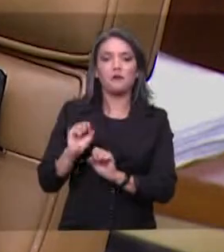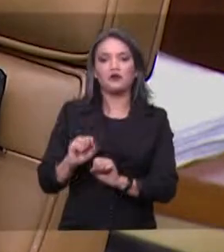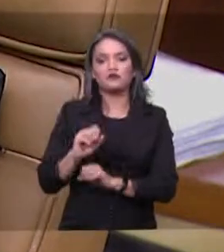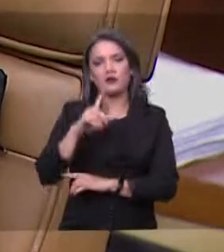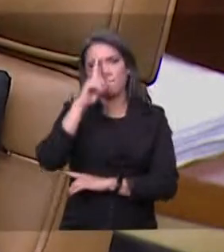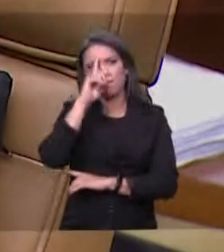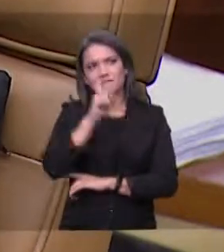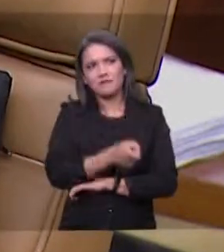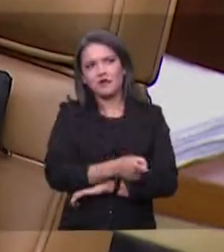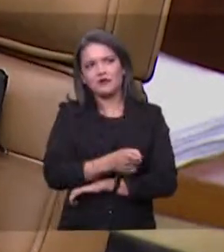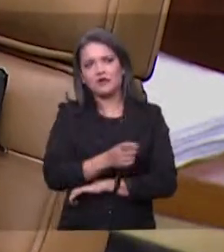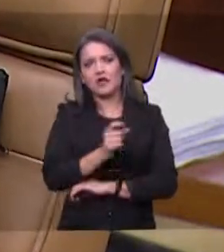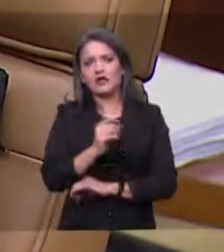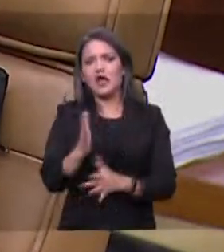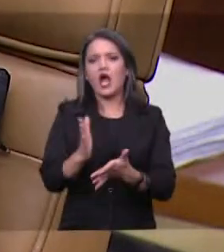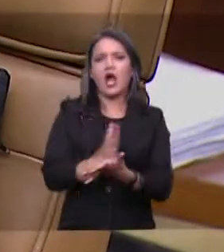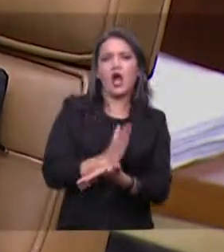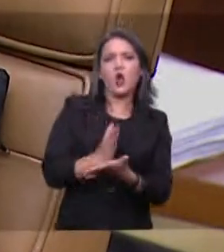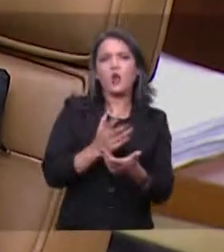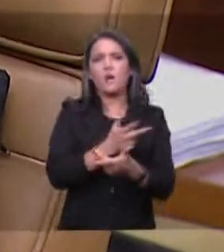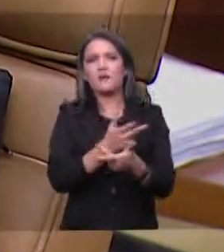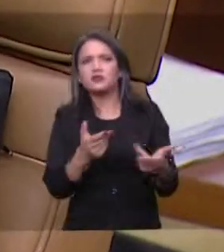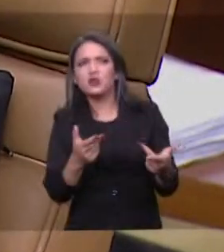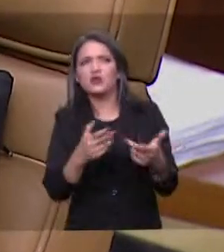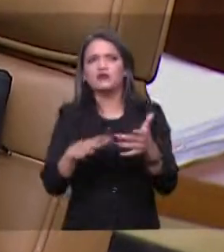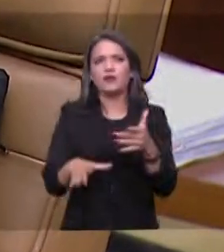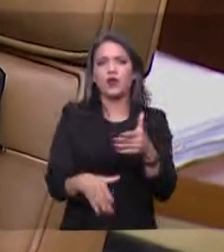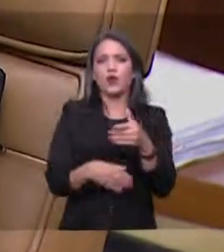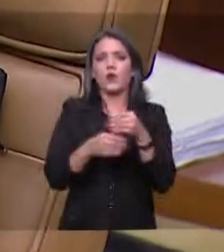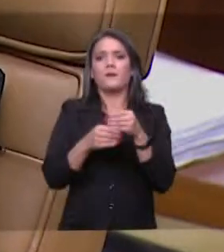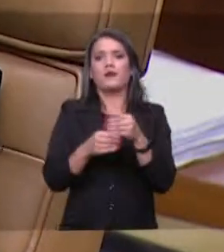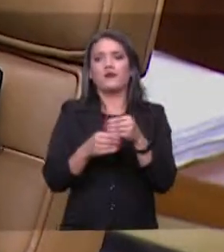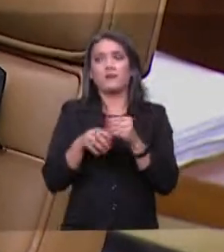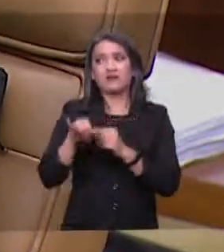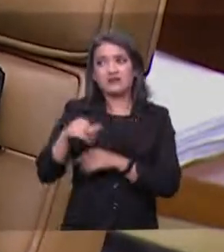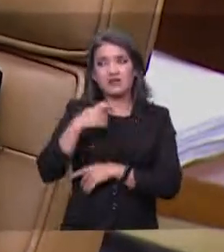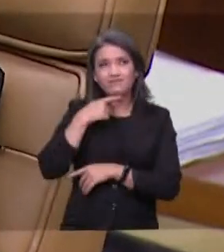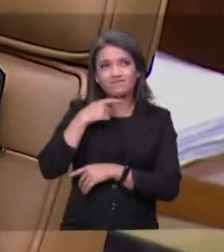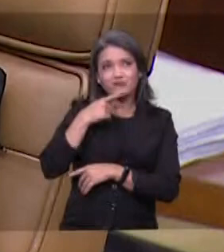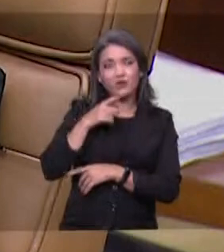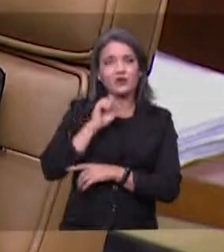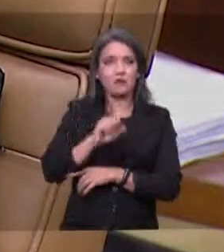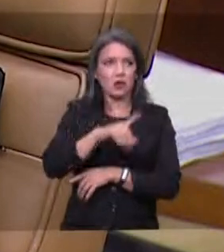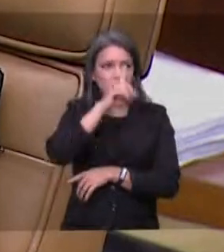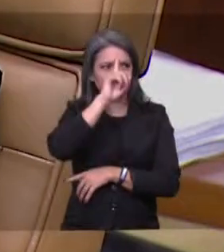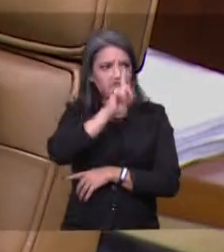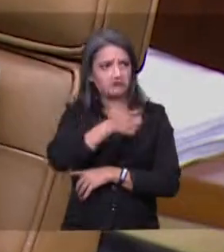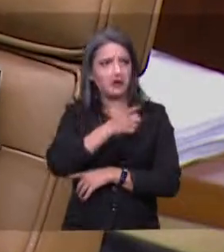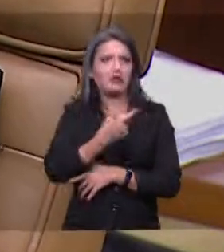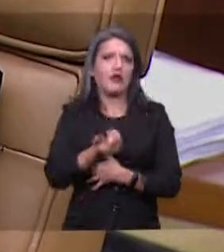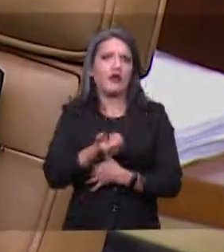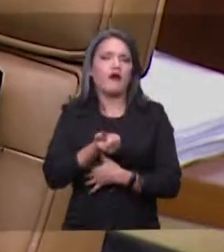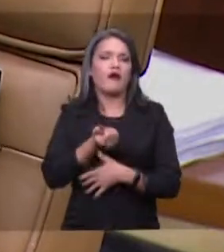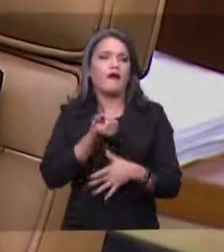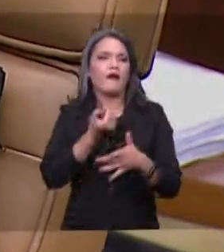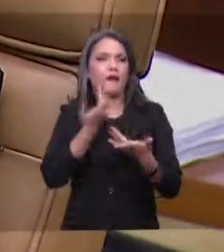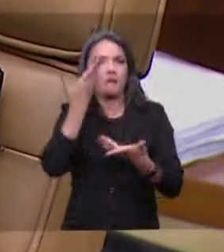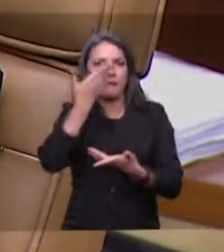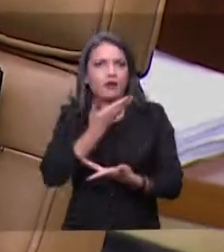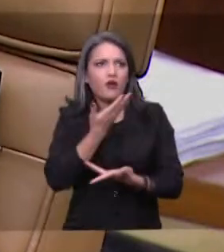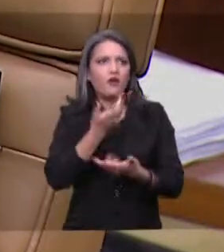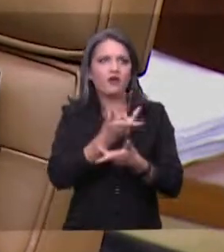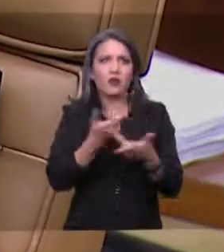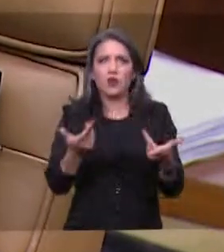a realização de diligências suplementares para dirimir dúvidas. E, quanto a isso, o ministro Dias Toffoli também não se